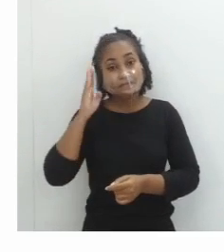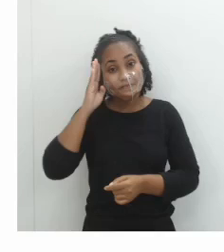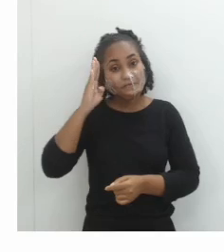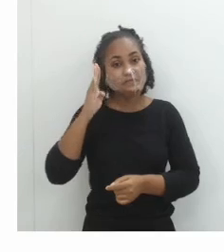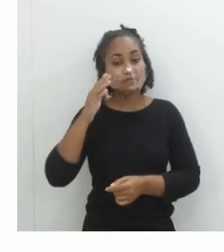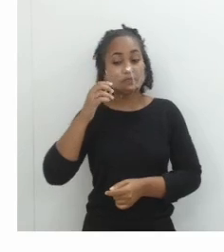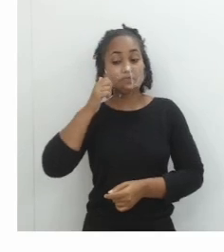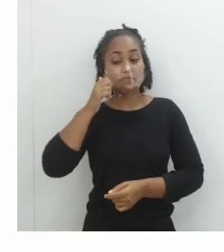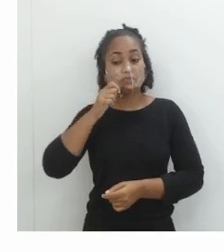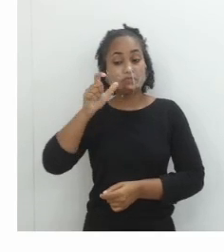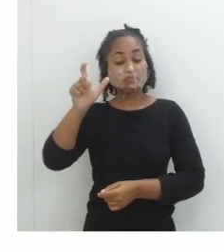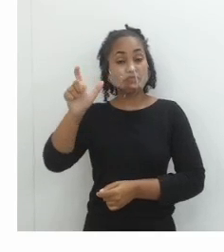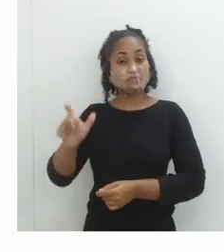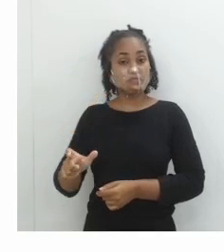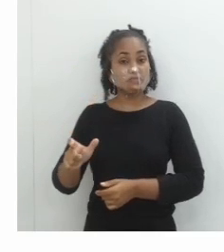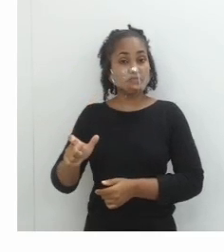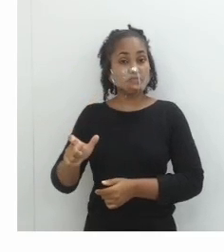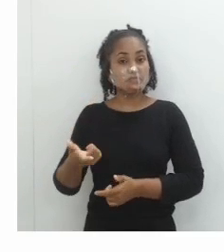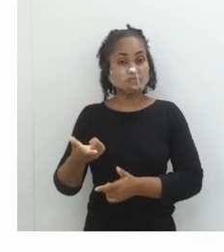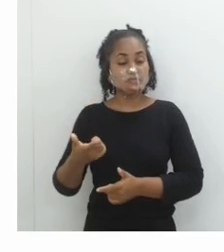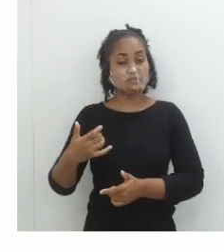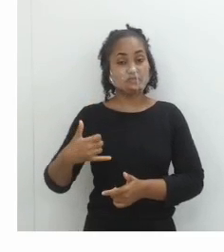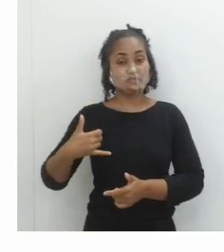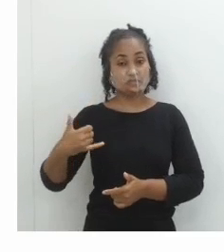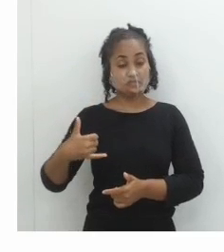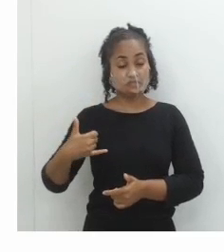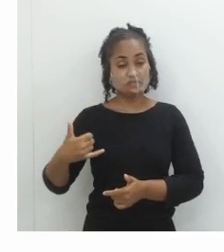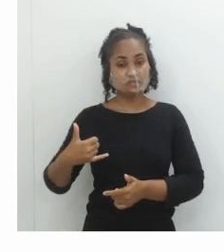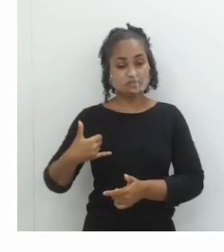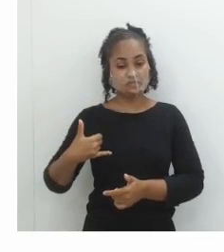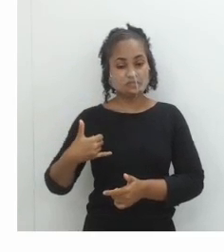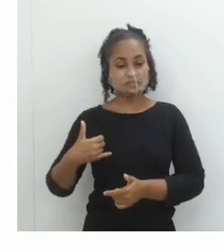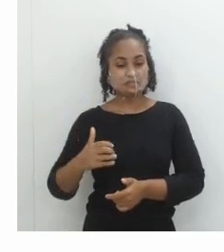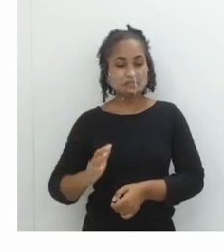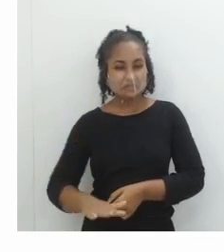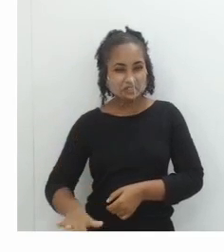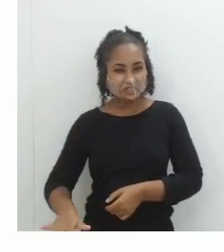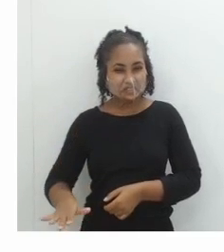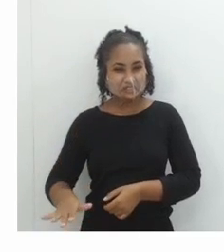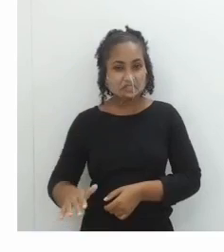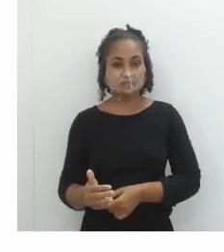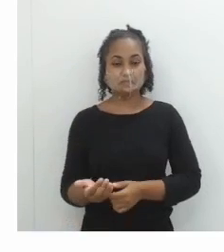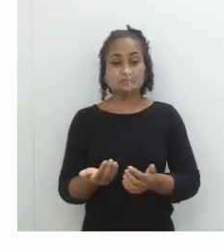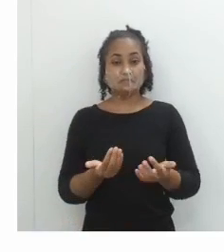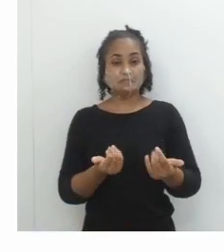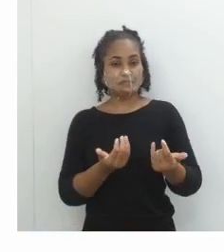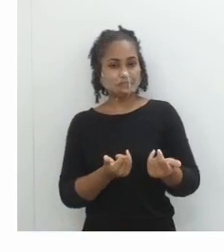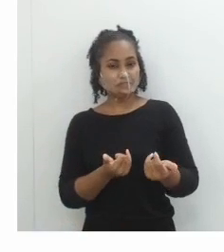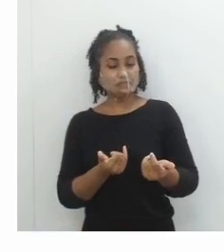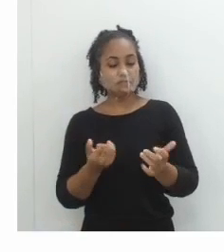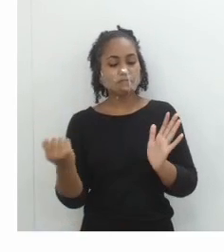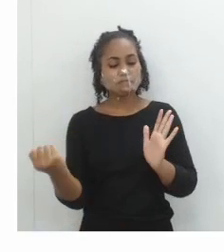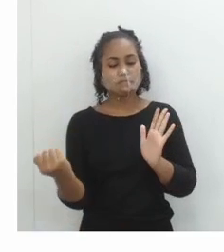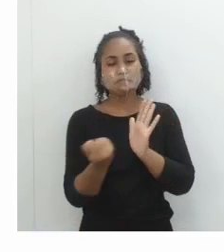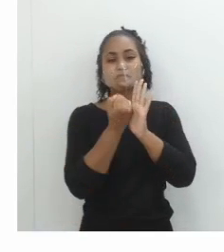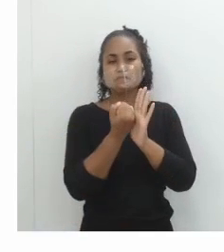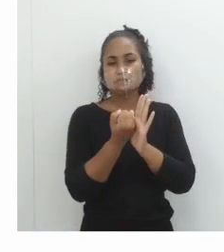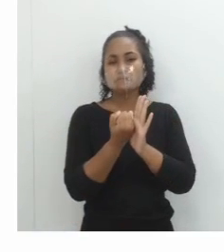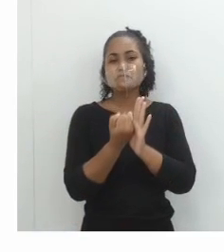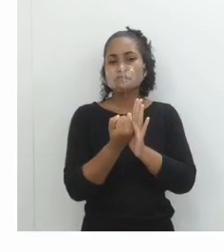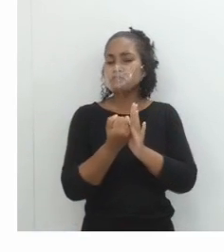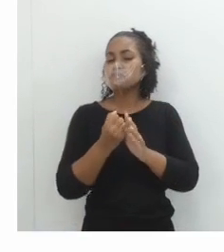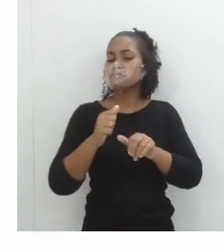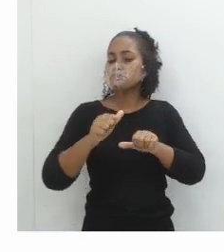da mulher, quando ela vai sair da idade infantil para a idade juvenil, que já marca por